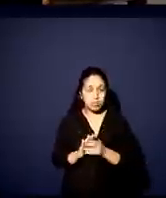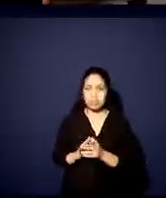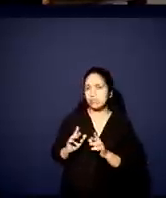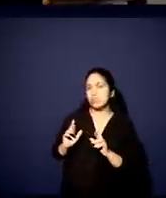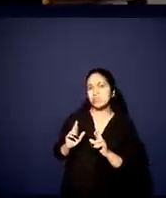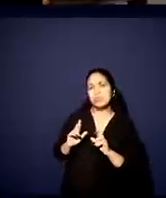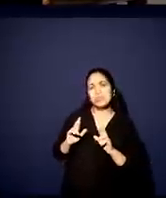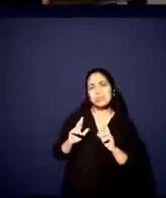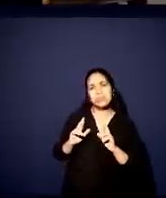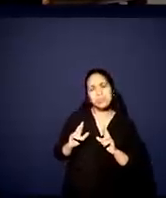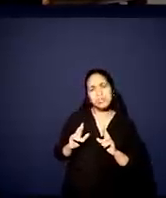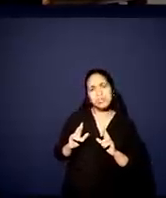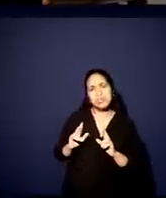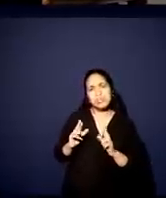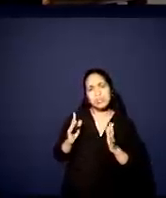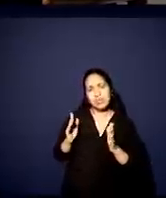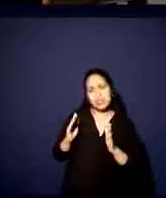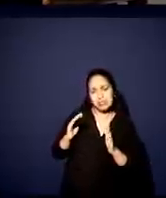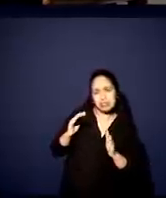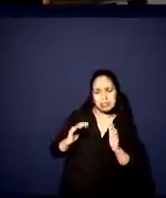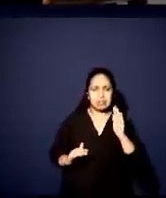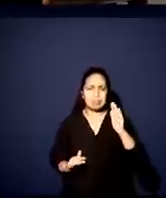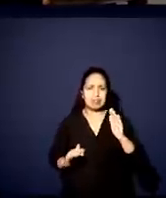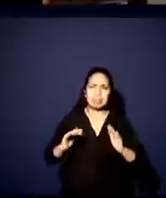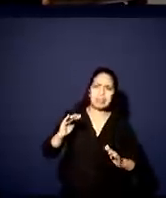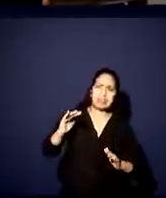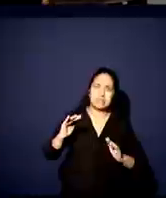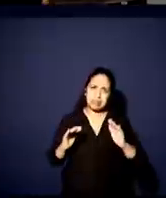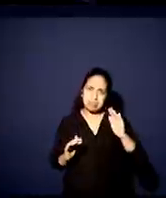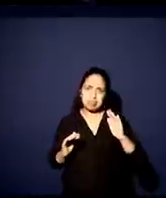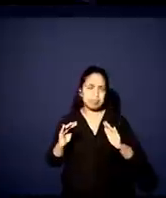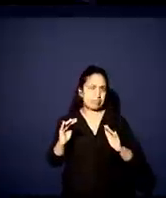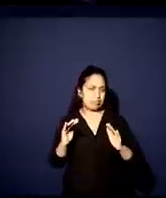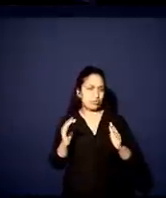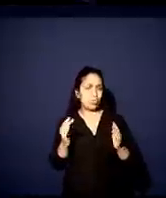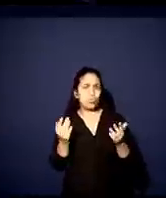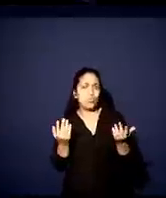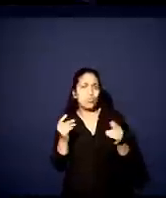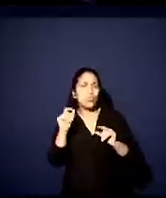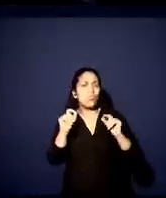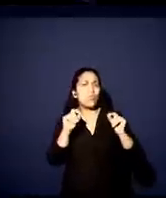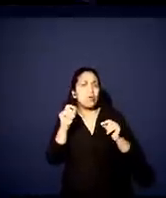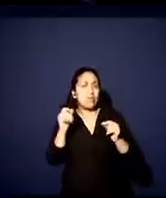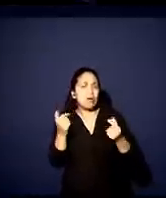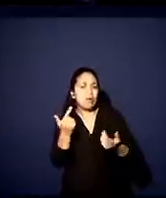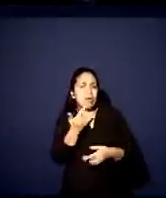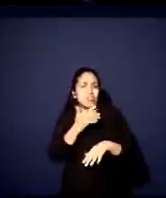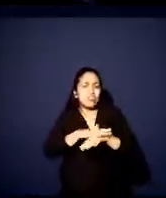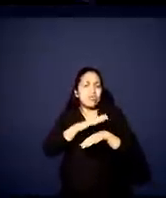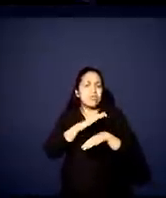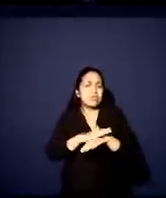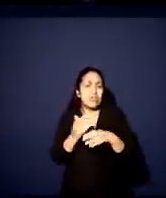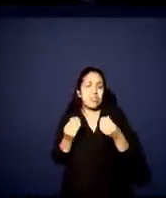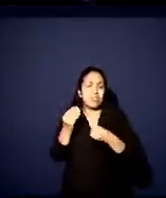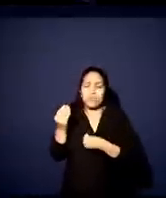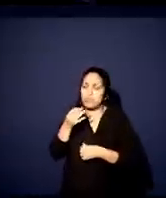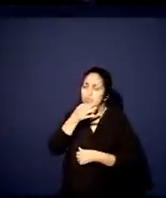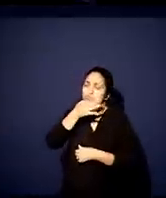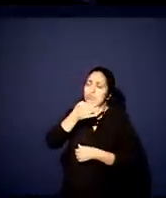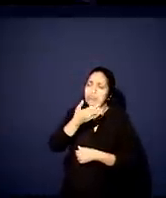está ligeiramente desancorada. Qual deveria ser a nossa resposta e como você está vendo esse quadro?